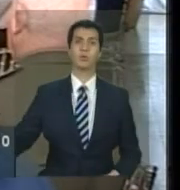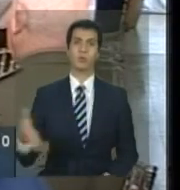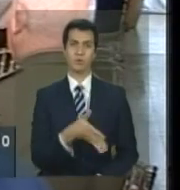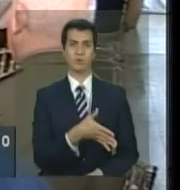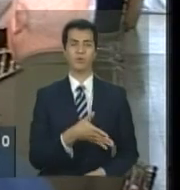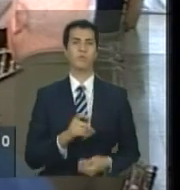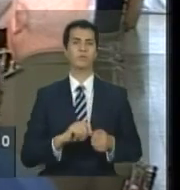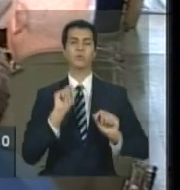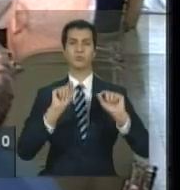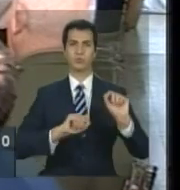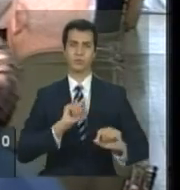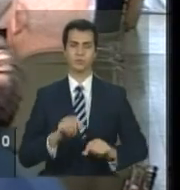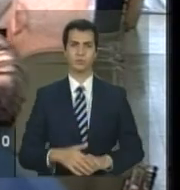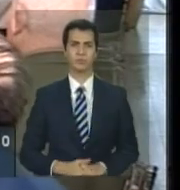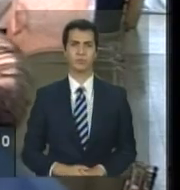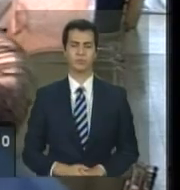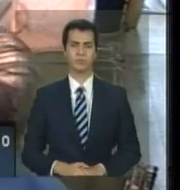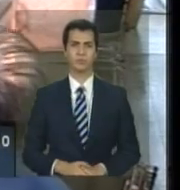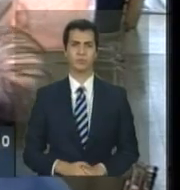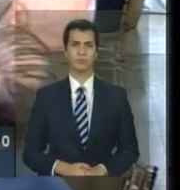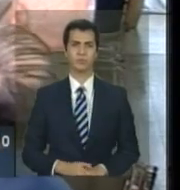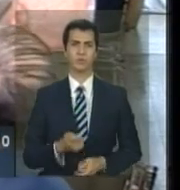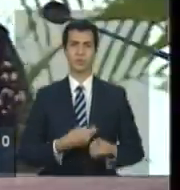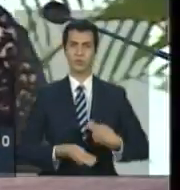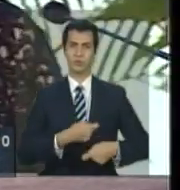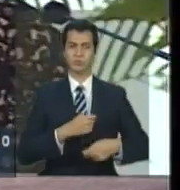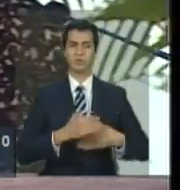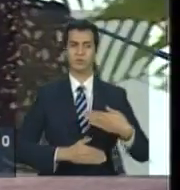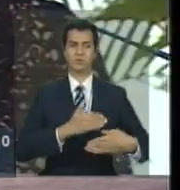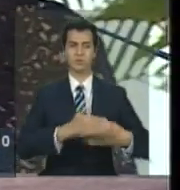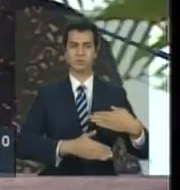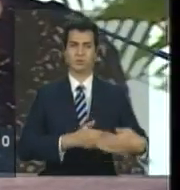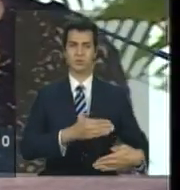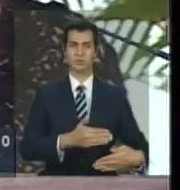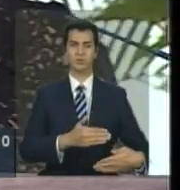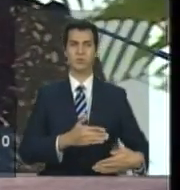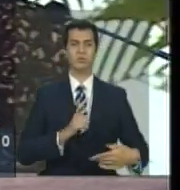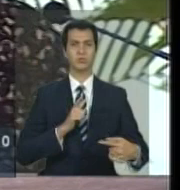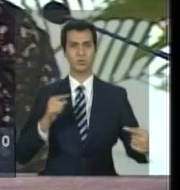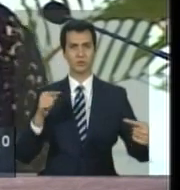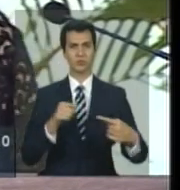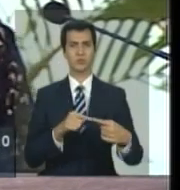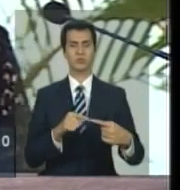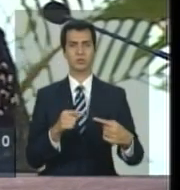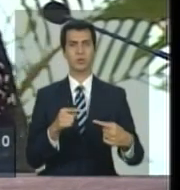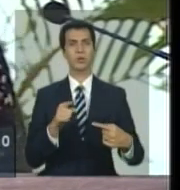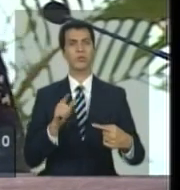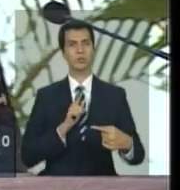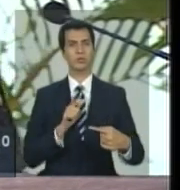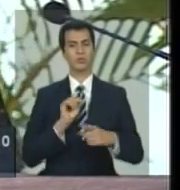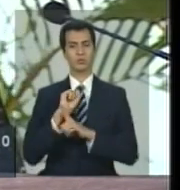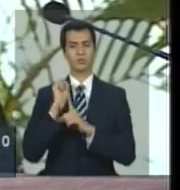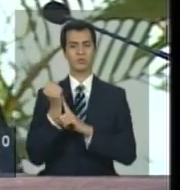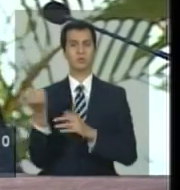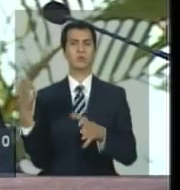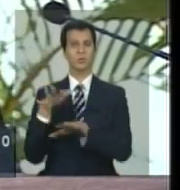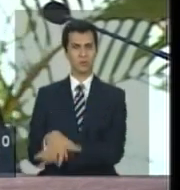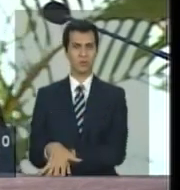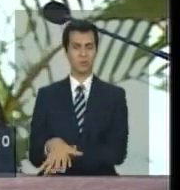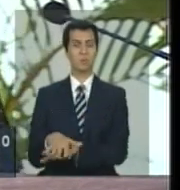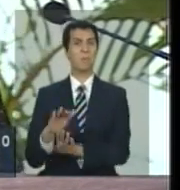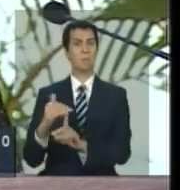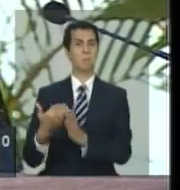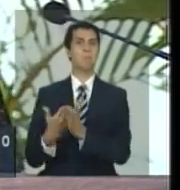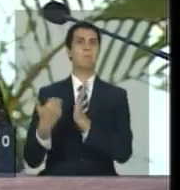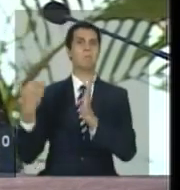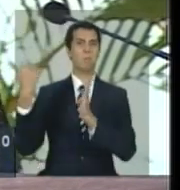em que o crescimento econômico se combina com a inclusão social de mais e mais